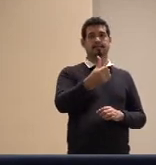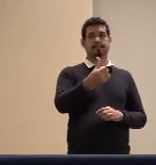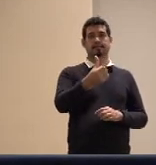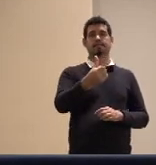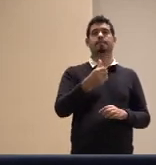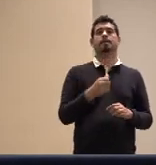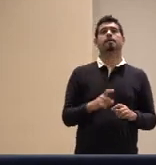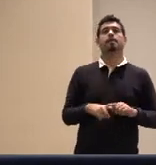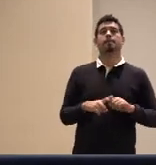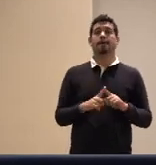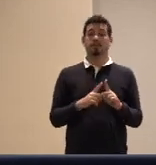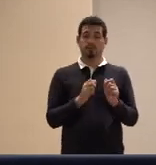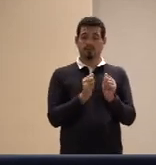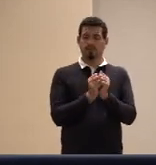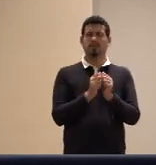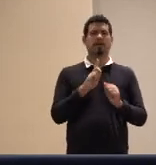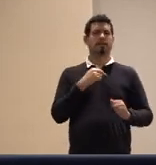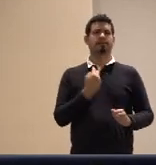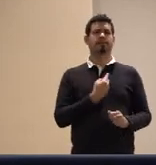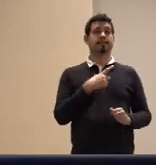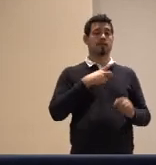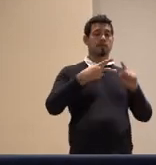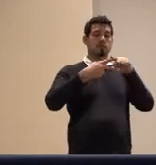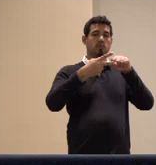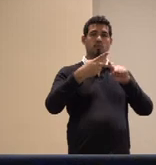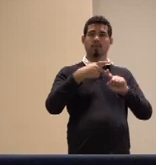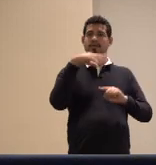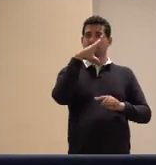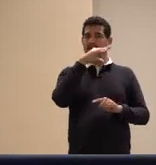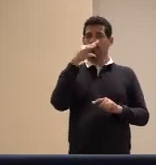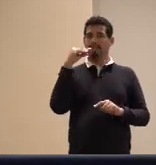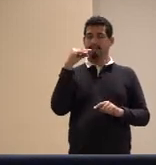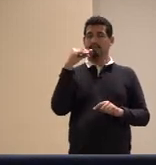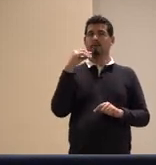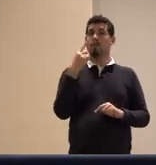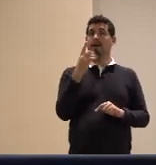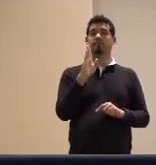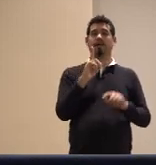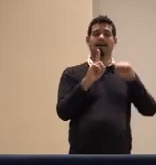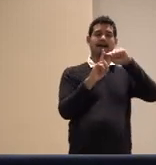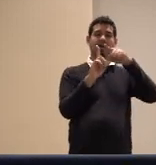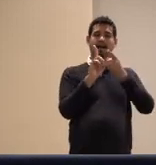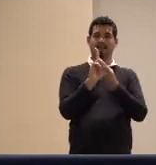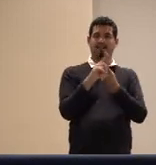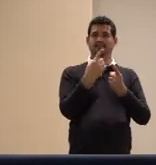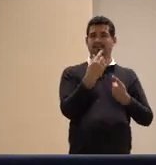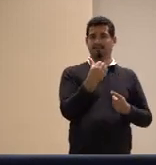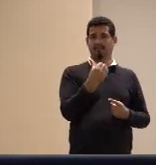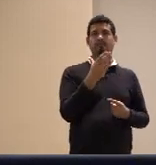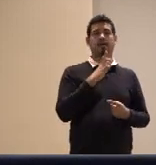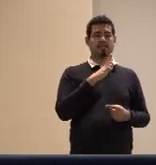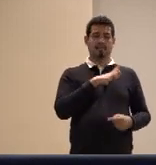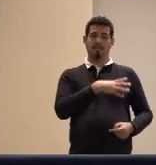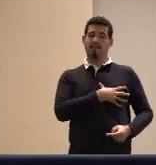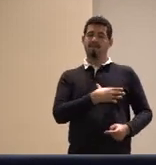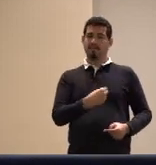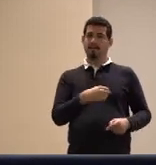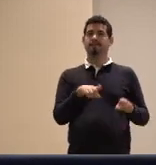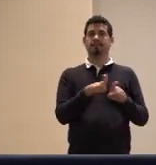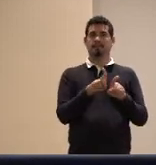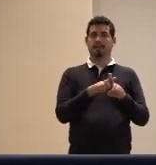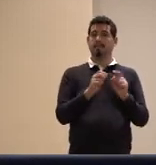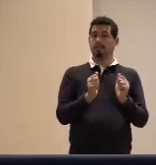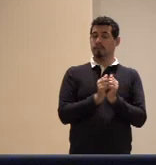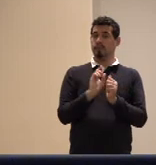E aí, dentro disso, a gente tem 2 adolescentes, que são... Uma está grávida, de 16 anos, já tem uma filha, que também está acolhida com a gente